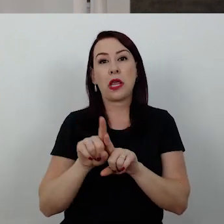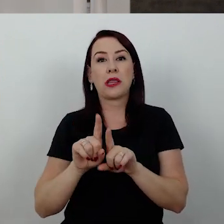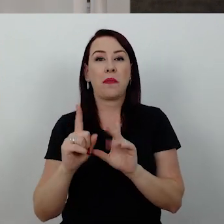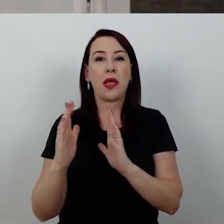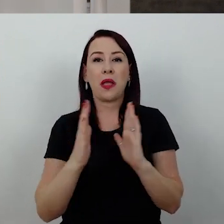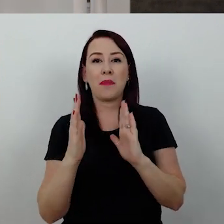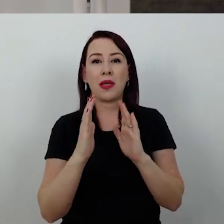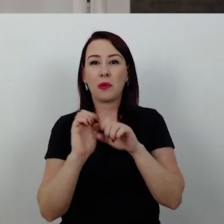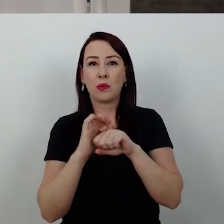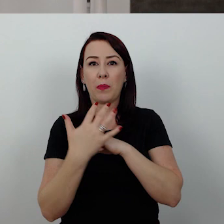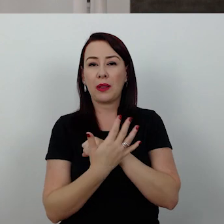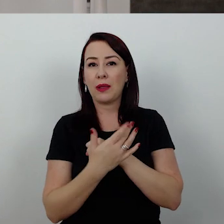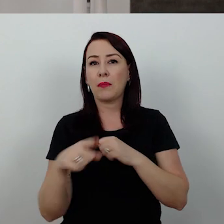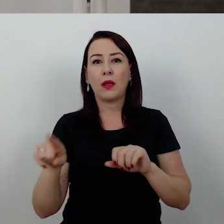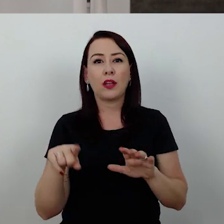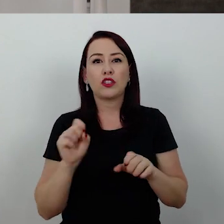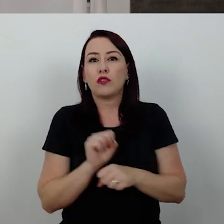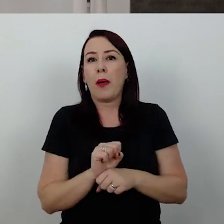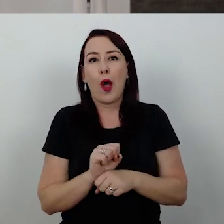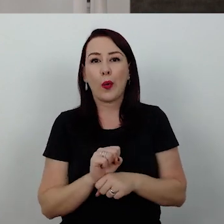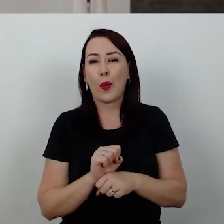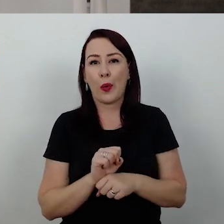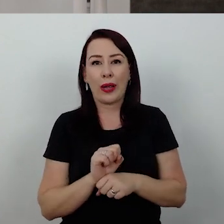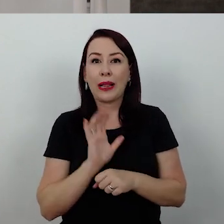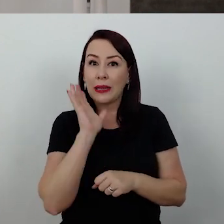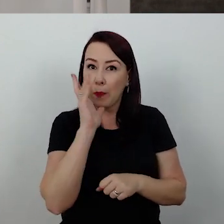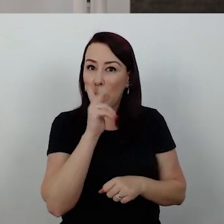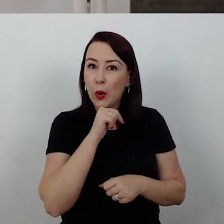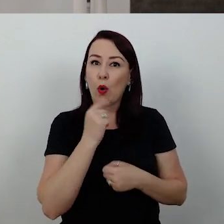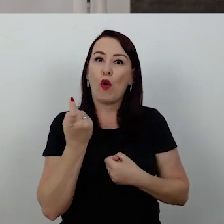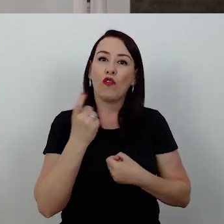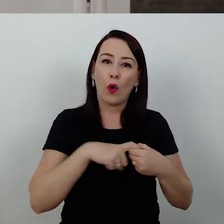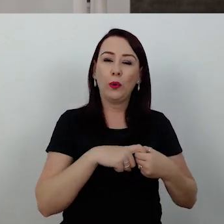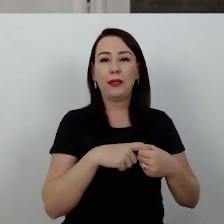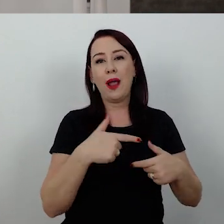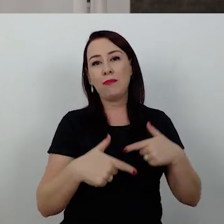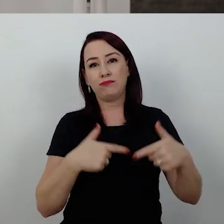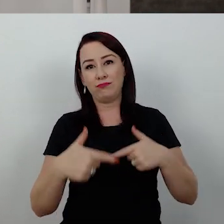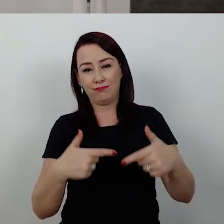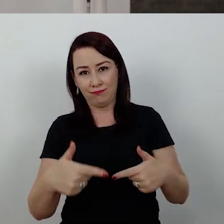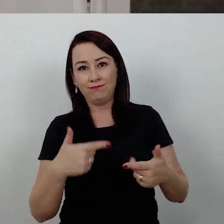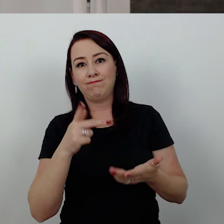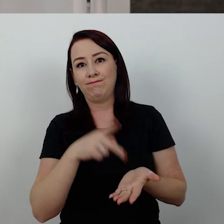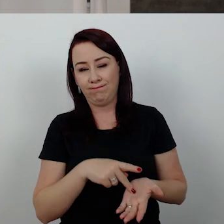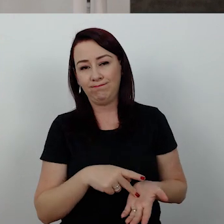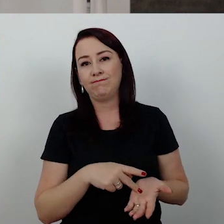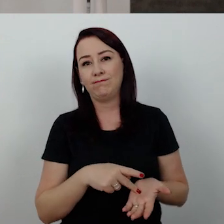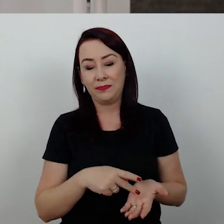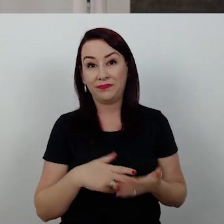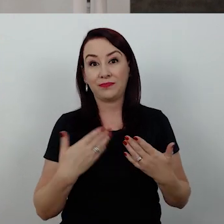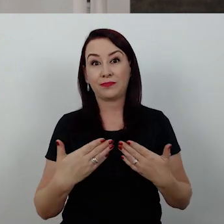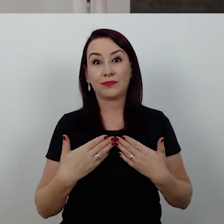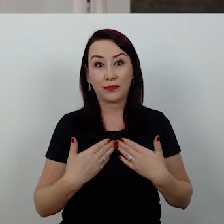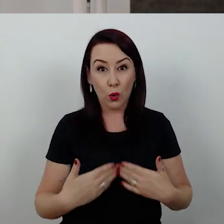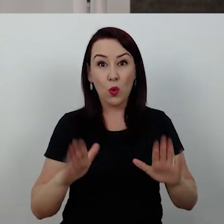pós-pandêmico, em que o setor audiovisual sofreu muito, foi um setor que demorou a conseguir voltar a atuar de fato, e